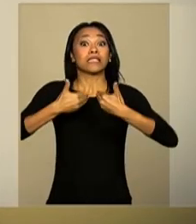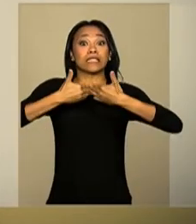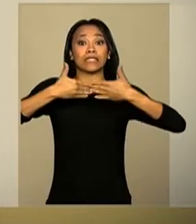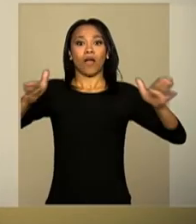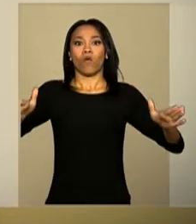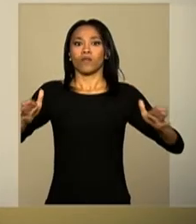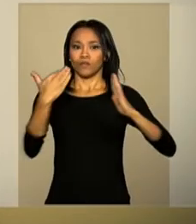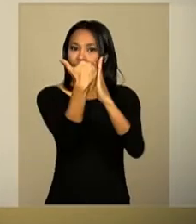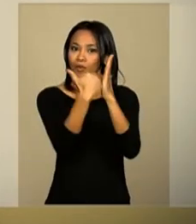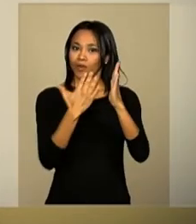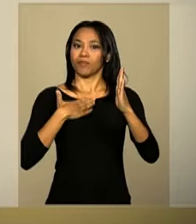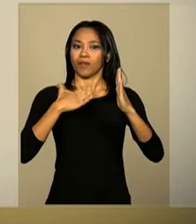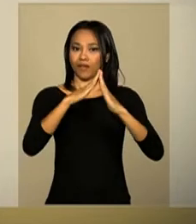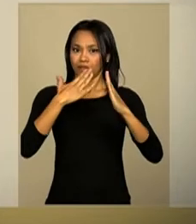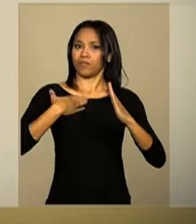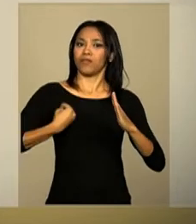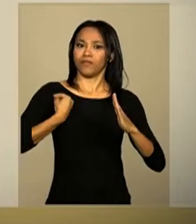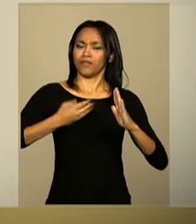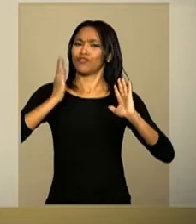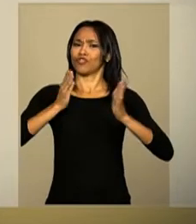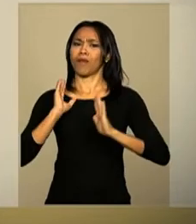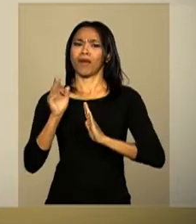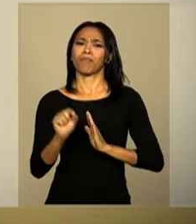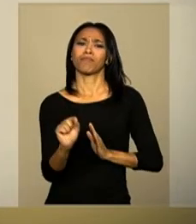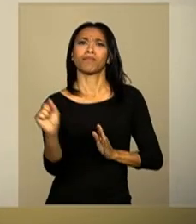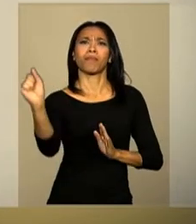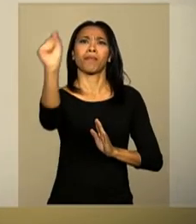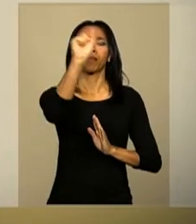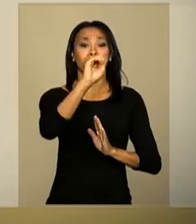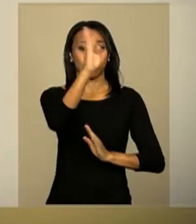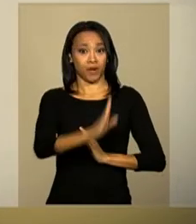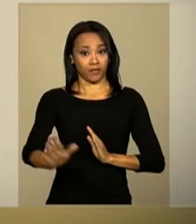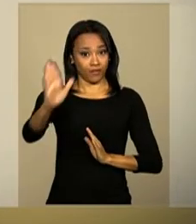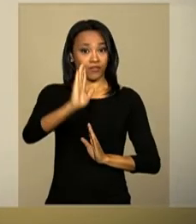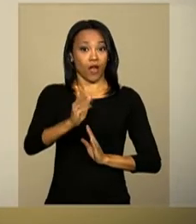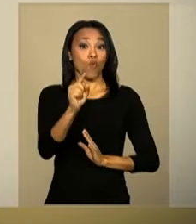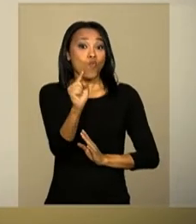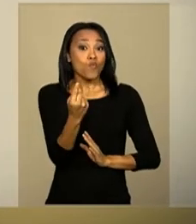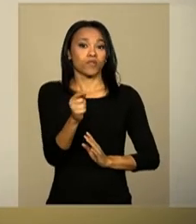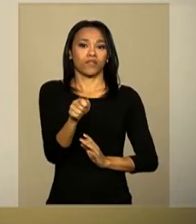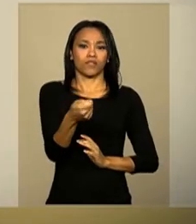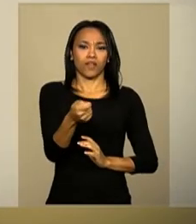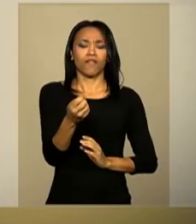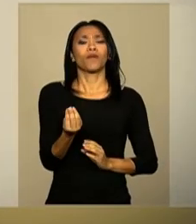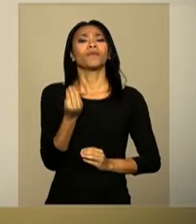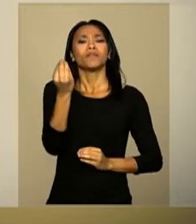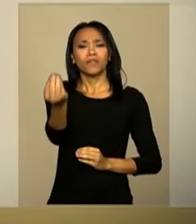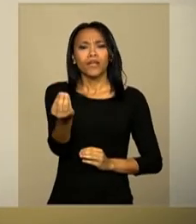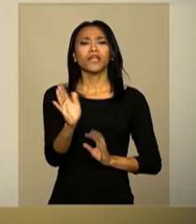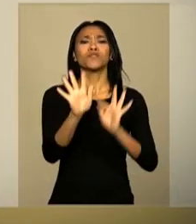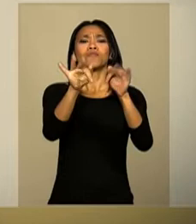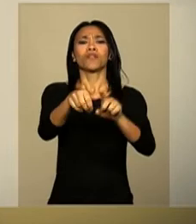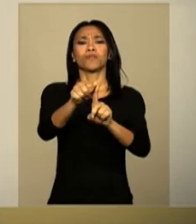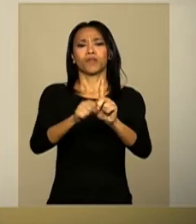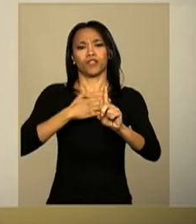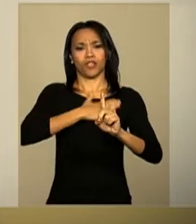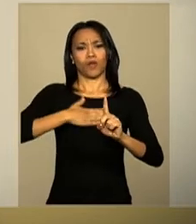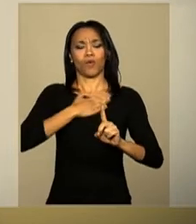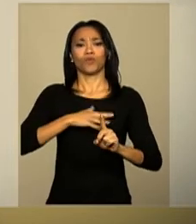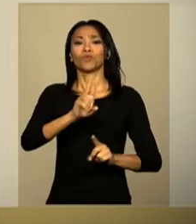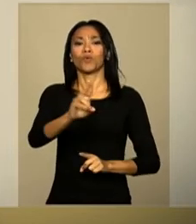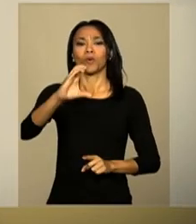inaugurações do Minha Casa Minha Vida que eu tenho feito pelo país afora uma dessas Chaves Max eu entreguei no final de agosto